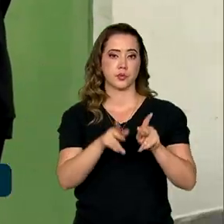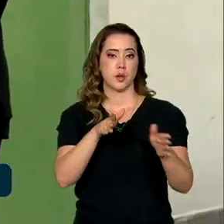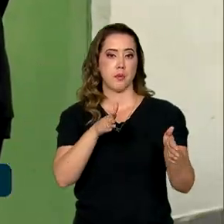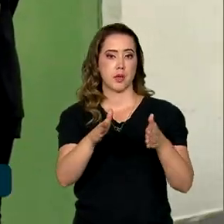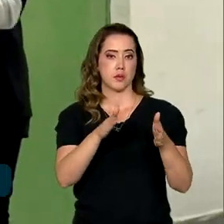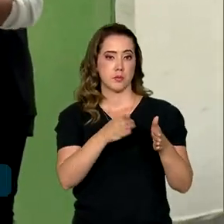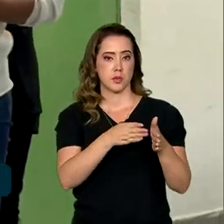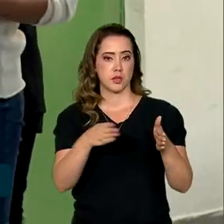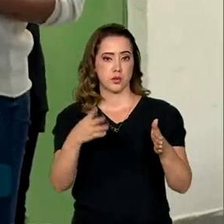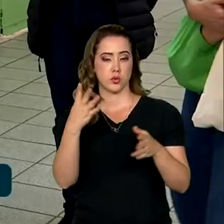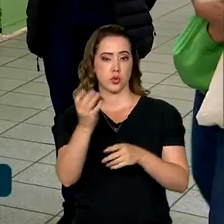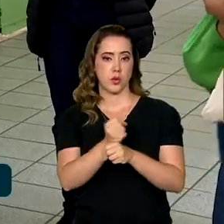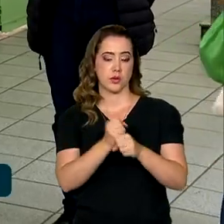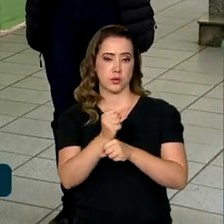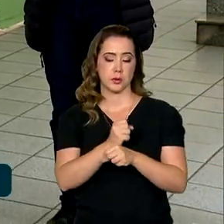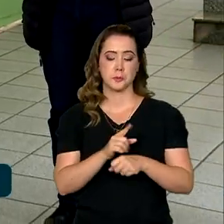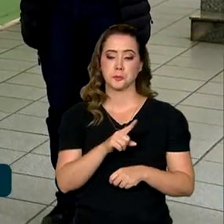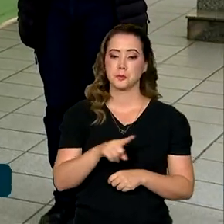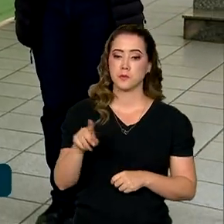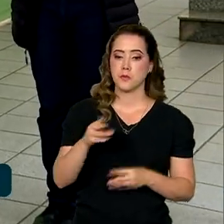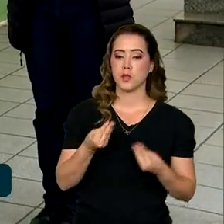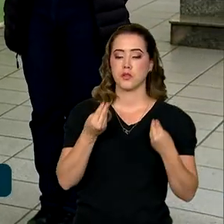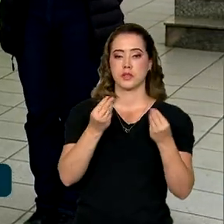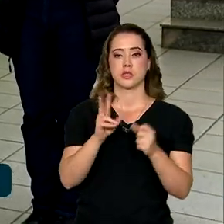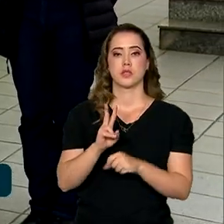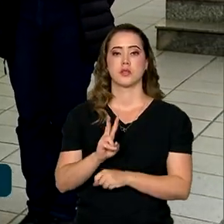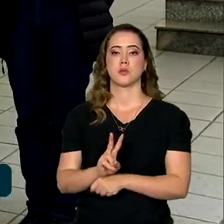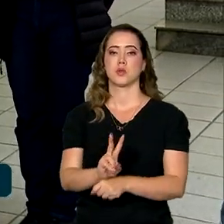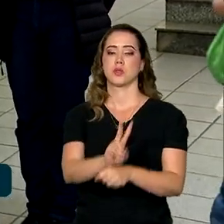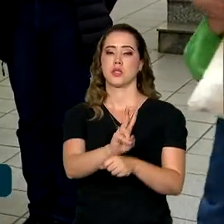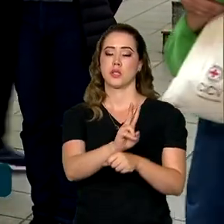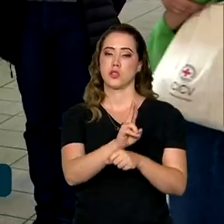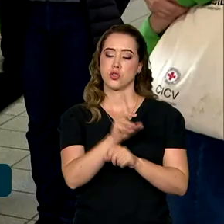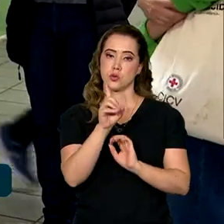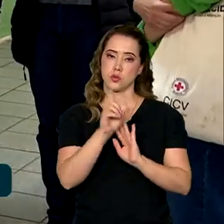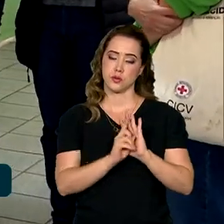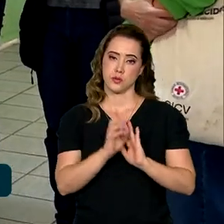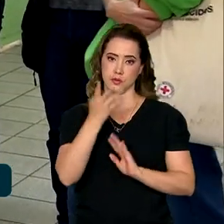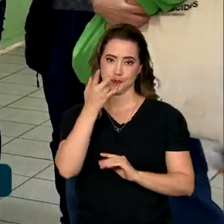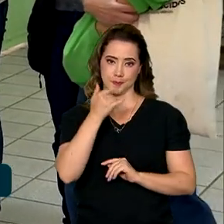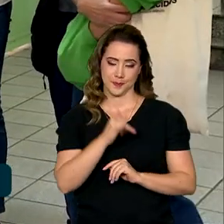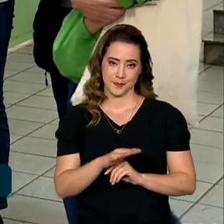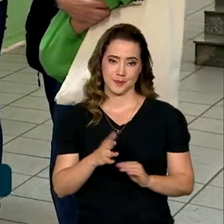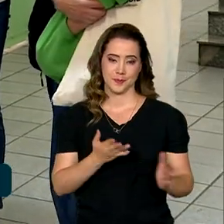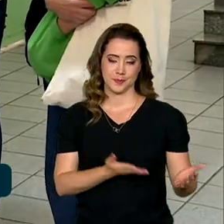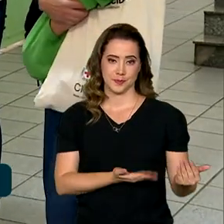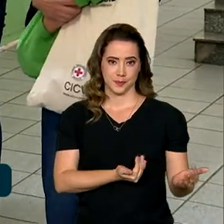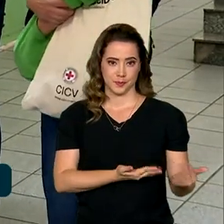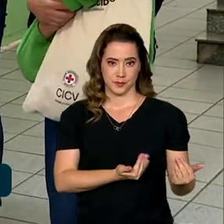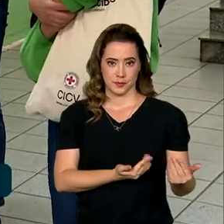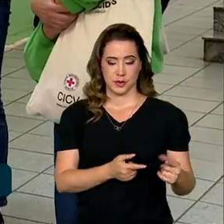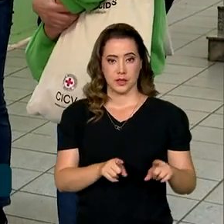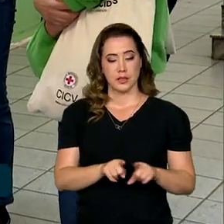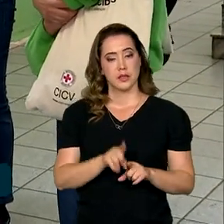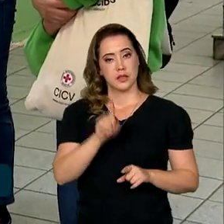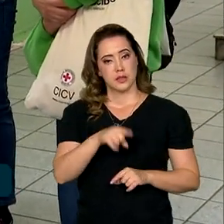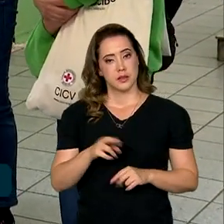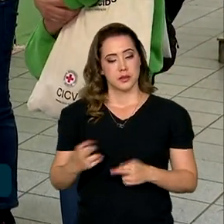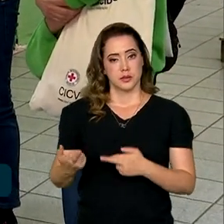mandato de 4 anos. Garantir e proteger os direitos das crianças e dos adolescentes